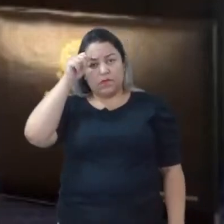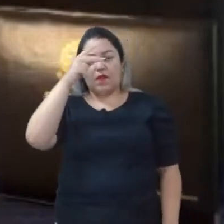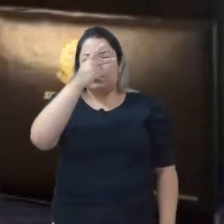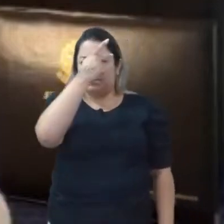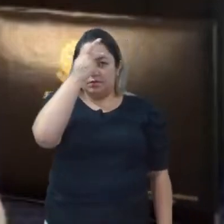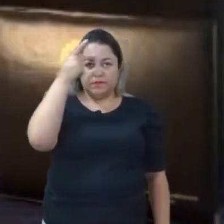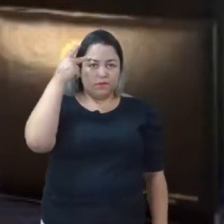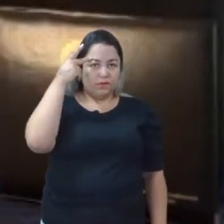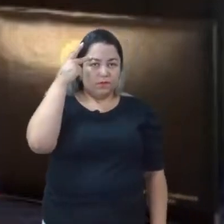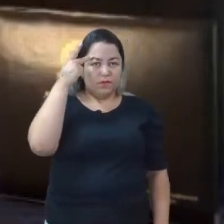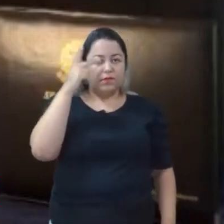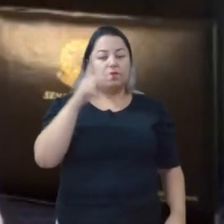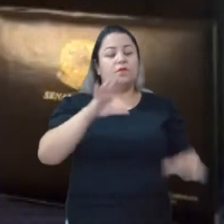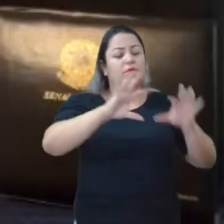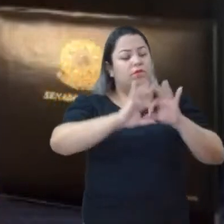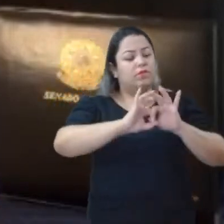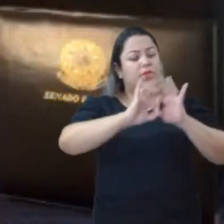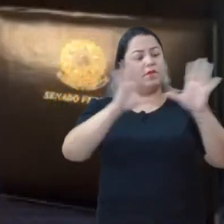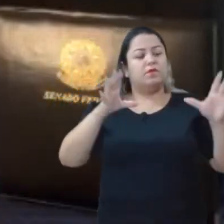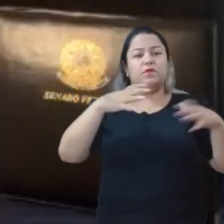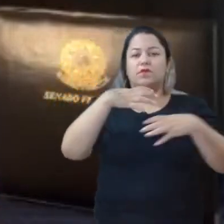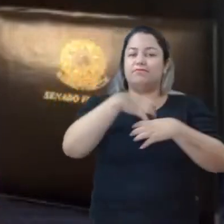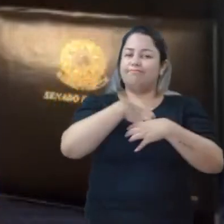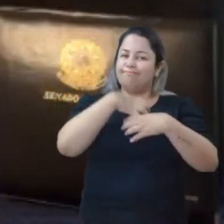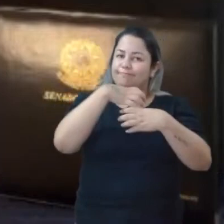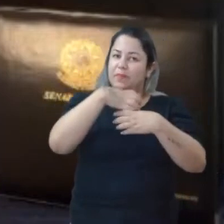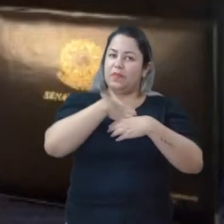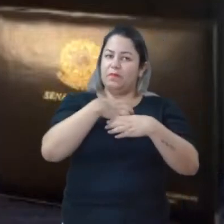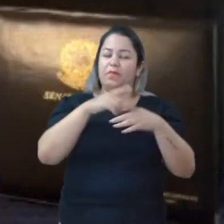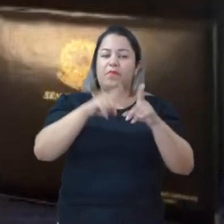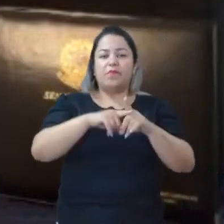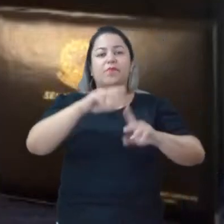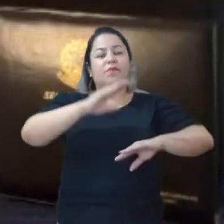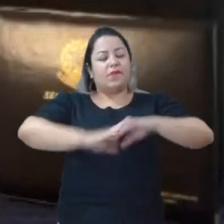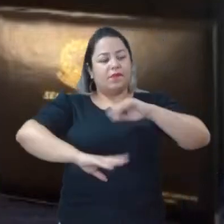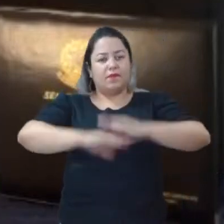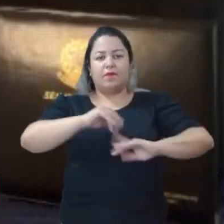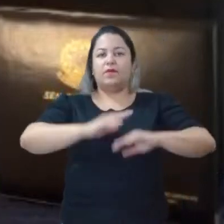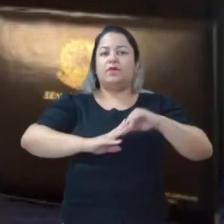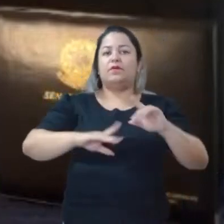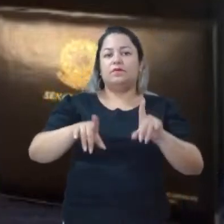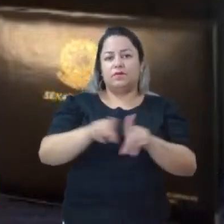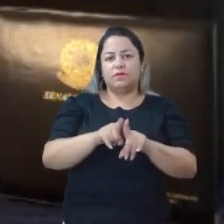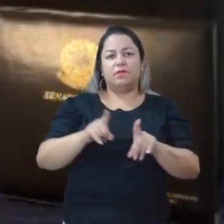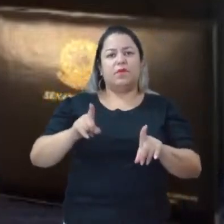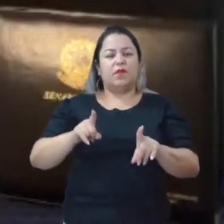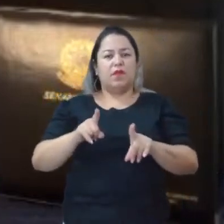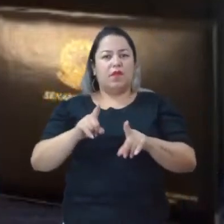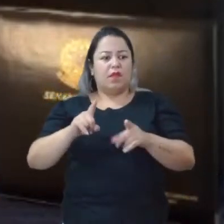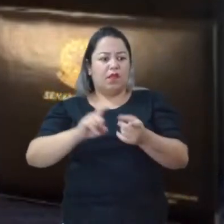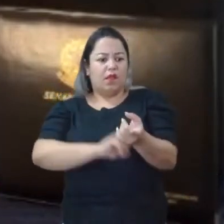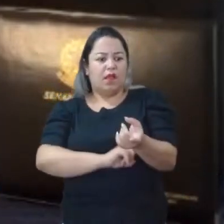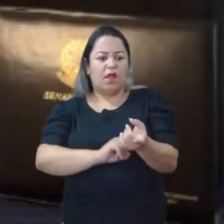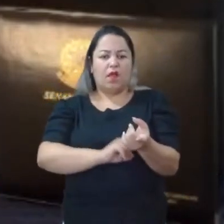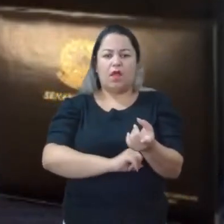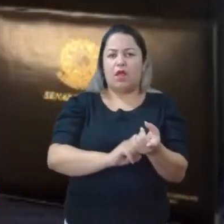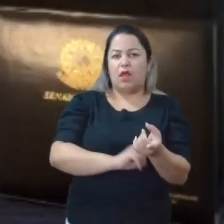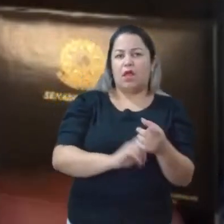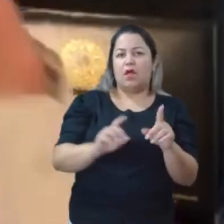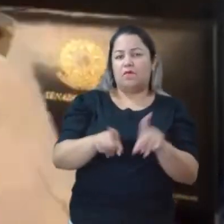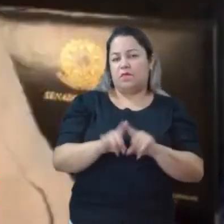pessoas se sentem livres para poder agir de forma agressiva. Tem um caso que